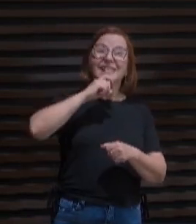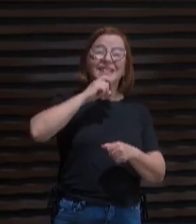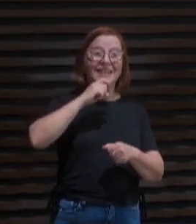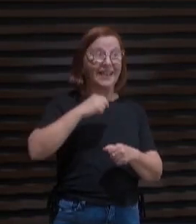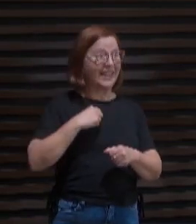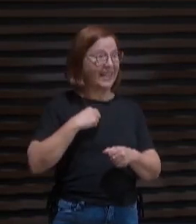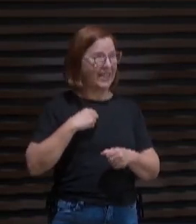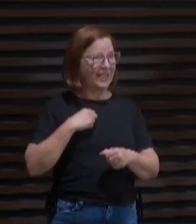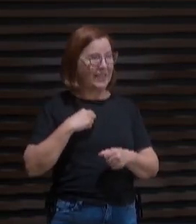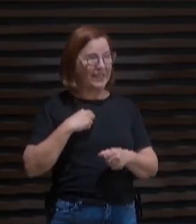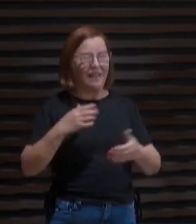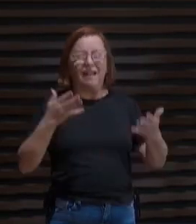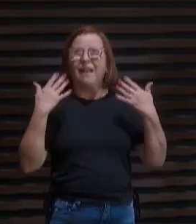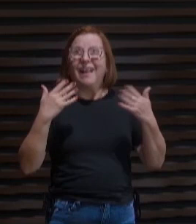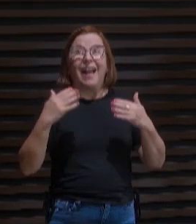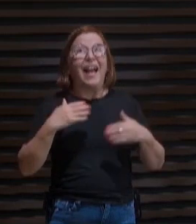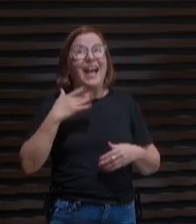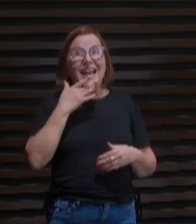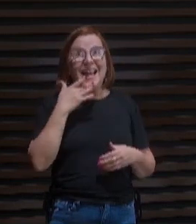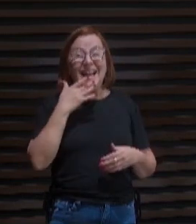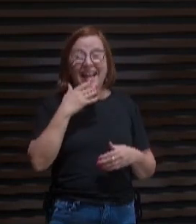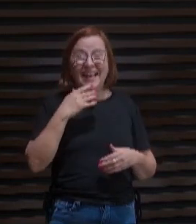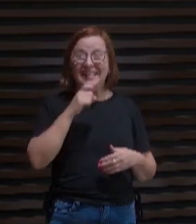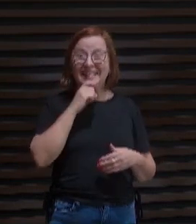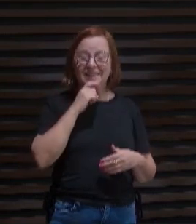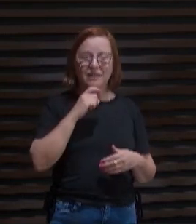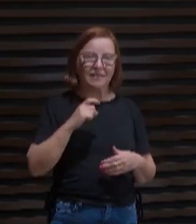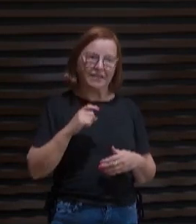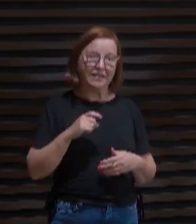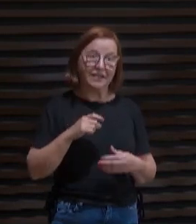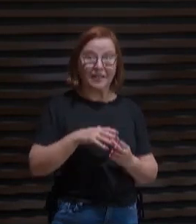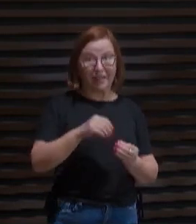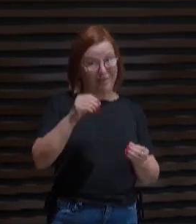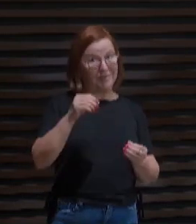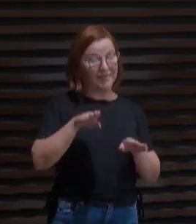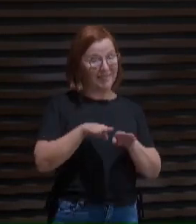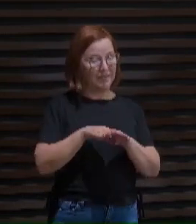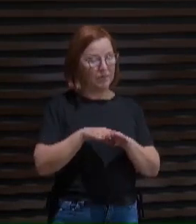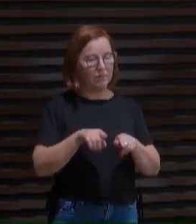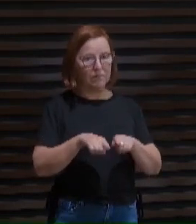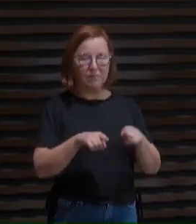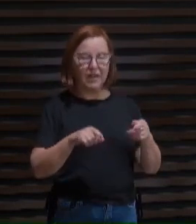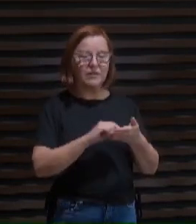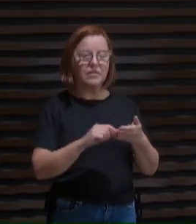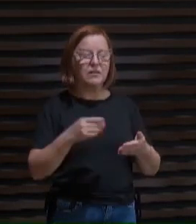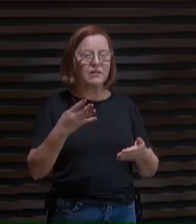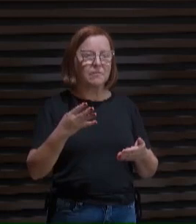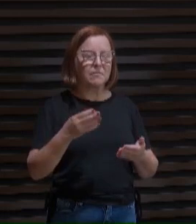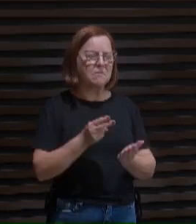calorento. É gostoso uma refrigeração de alma, né? Mas tem o versículo 4: ainda que eu